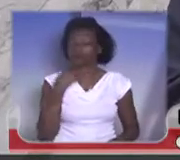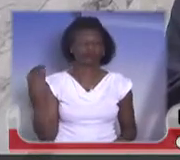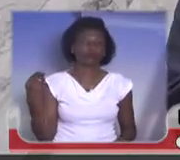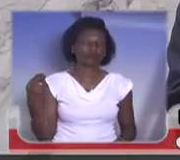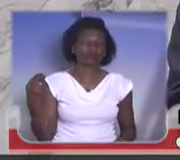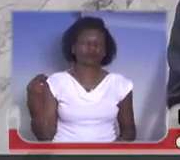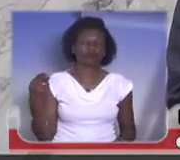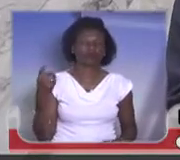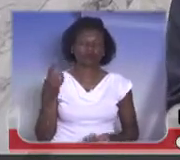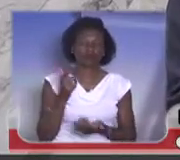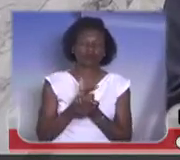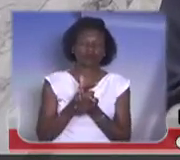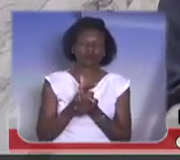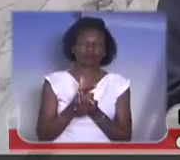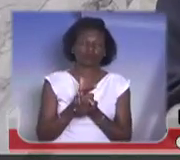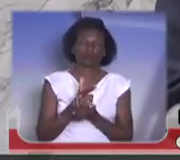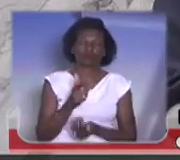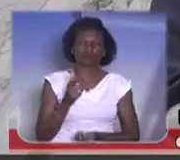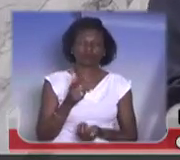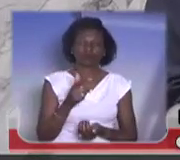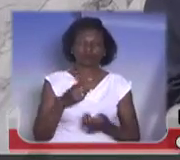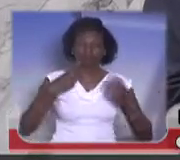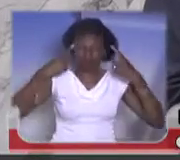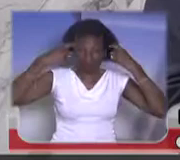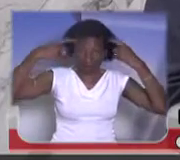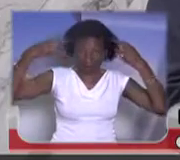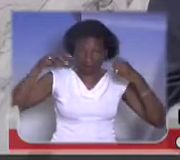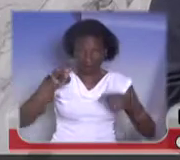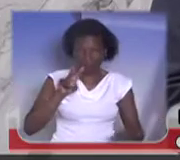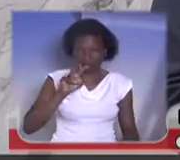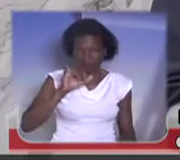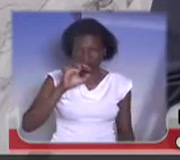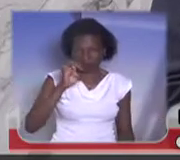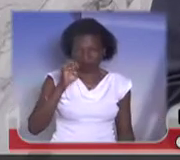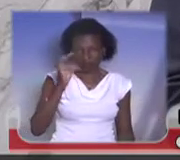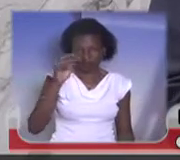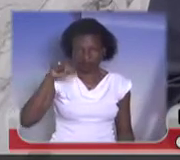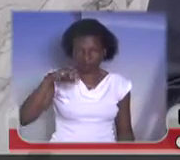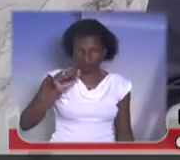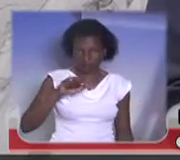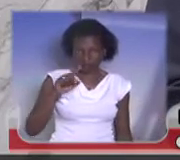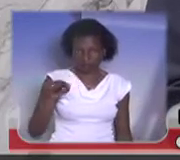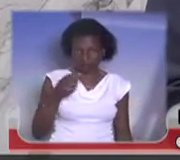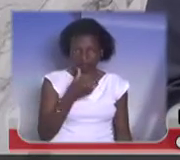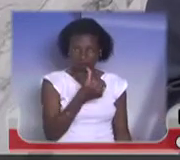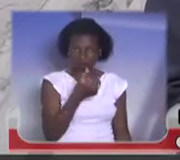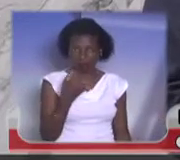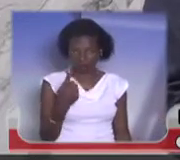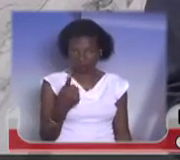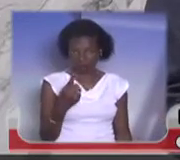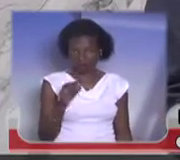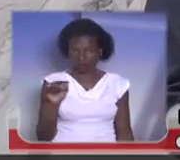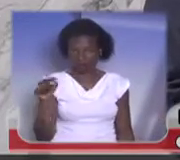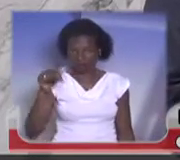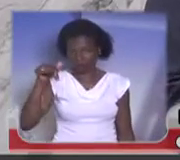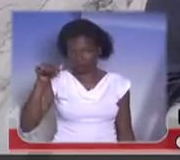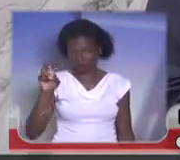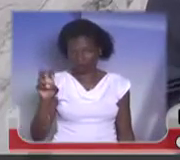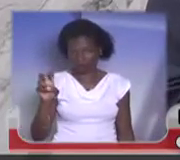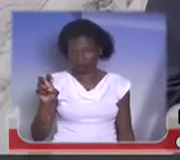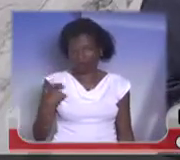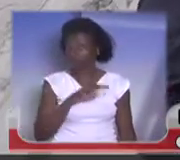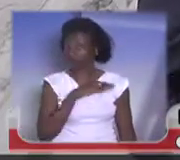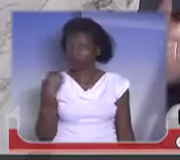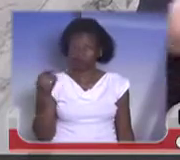por armas de fogo na guerra do vietnã de 61 a 1975 morreram exatamente